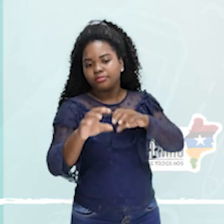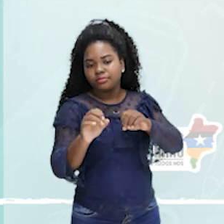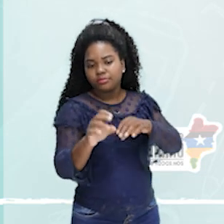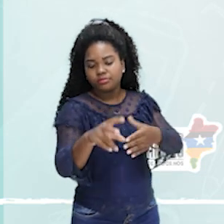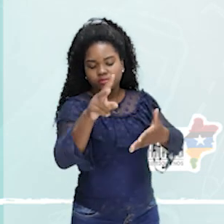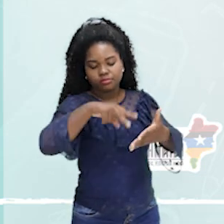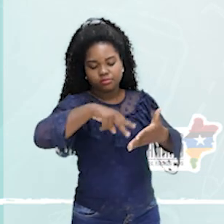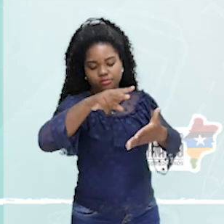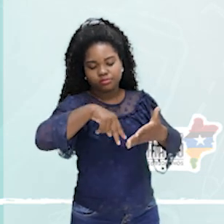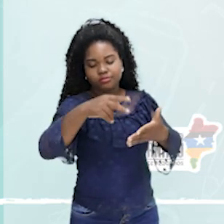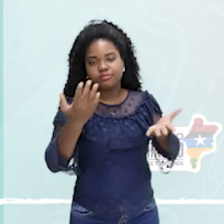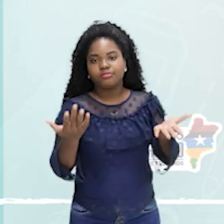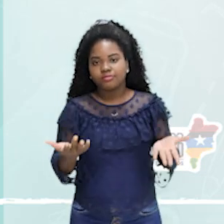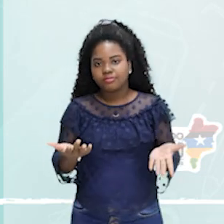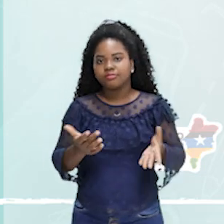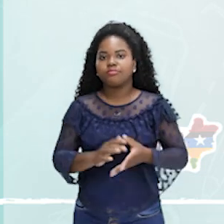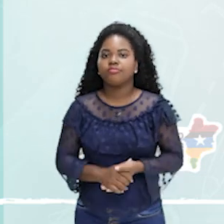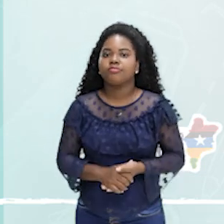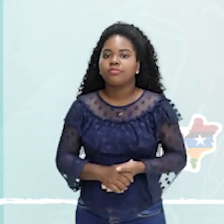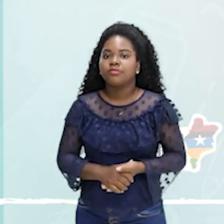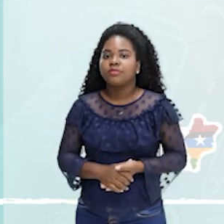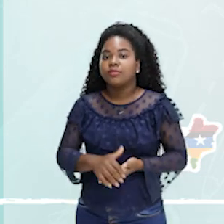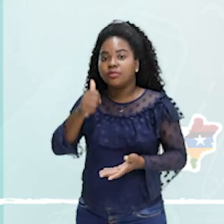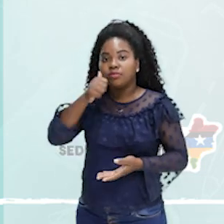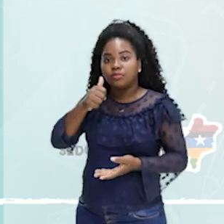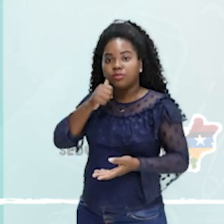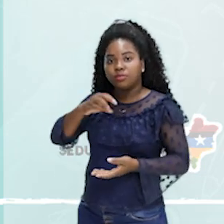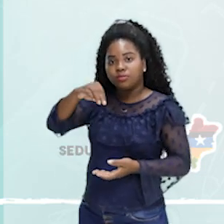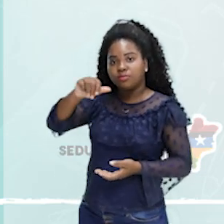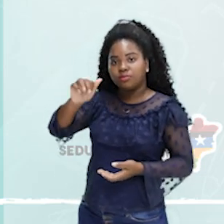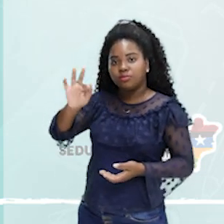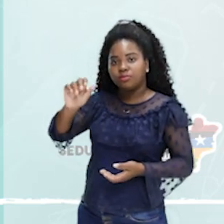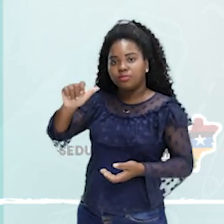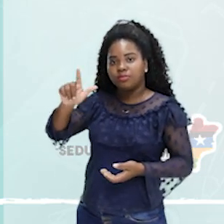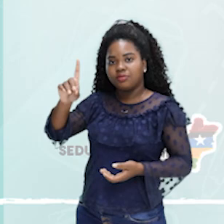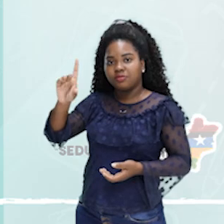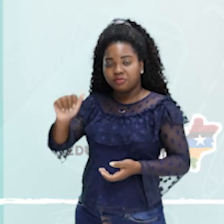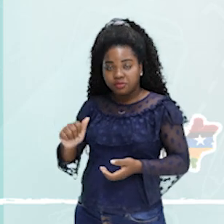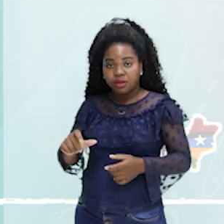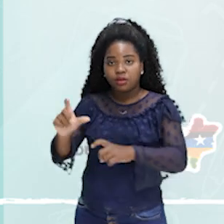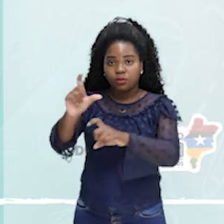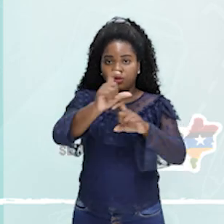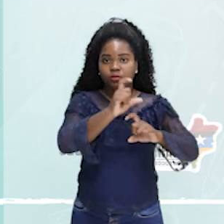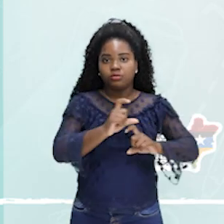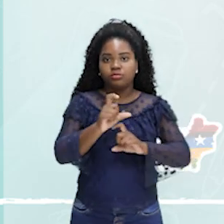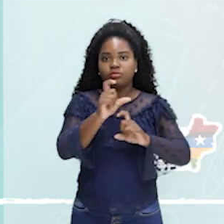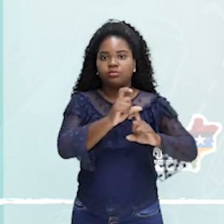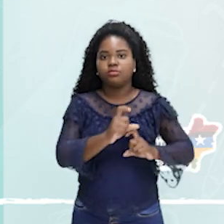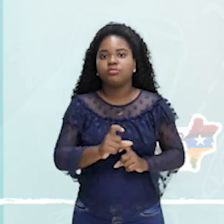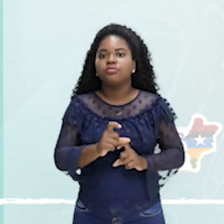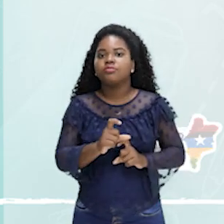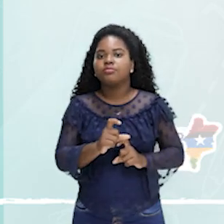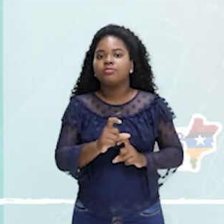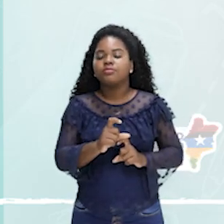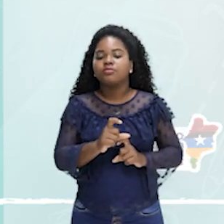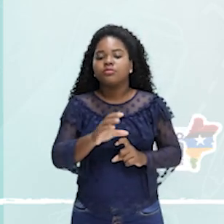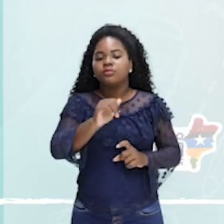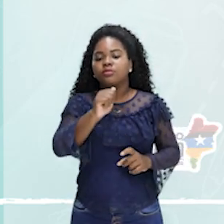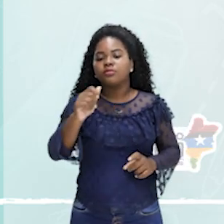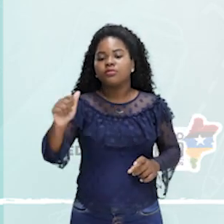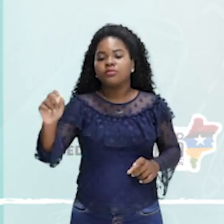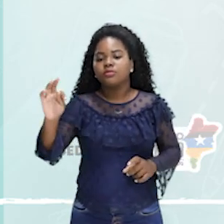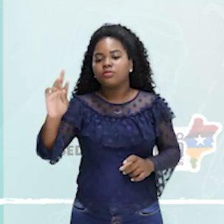ler. A Mafalda, né, as figurinhas da Mafalda, as charges da Mafalda, os